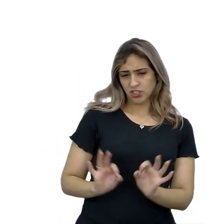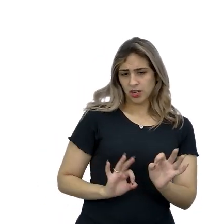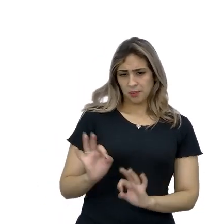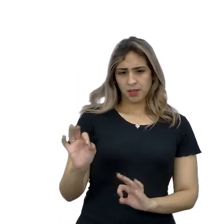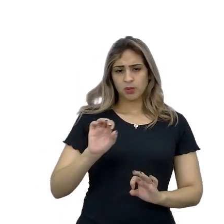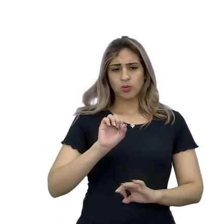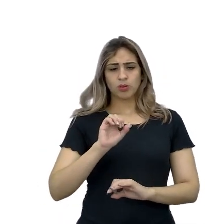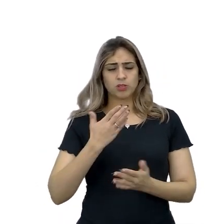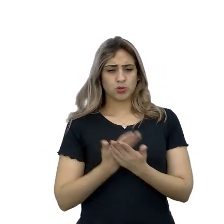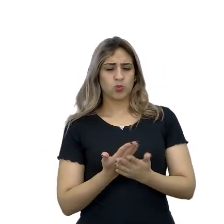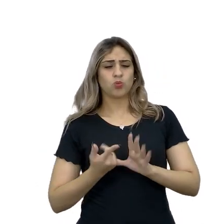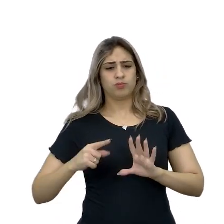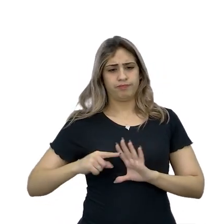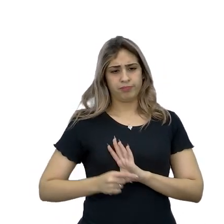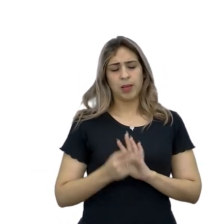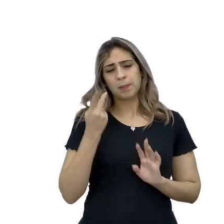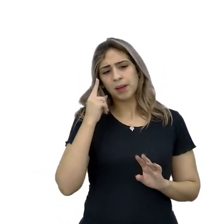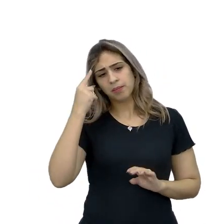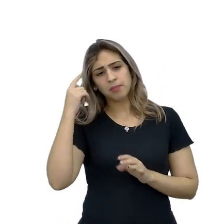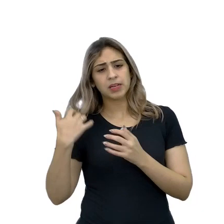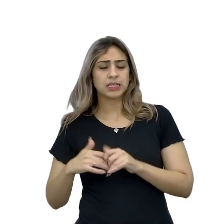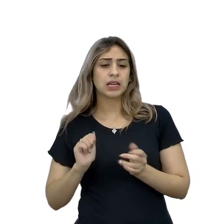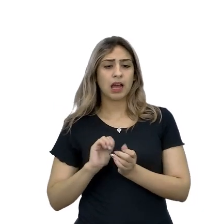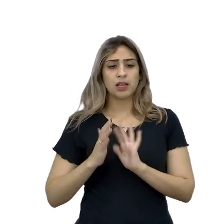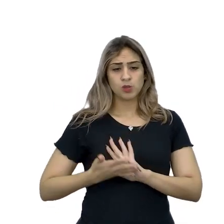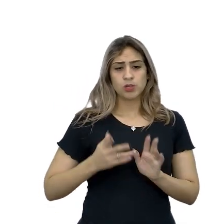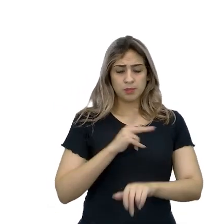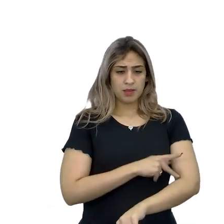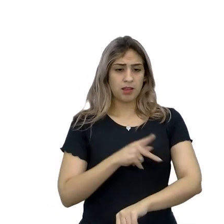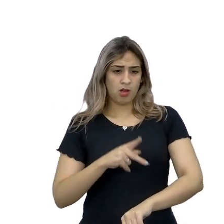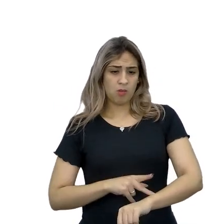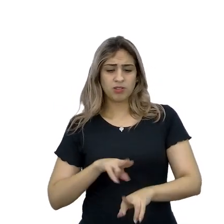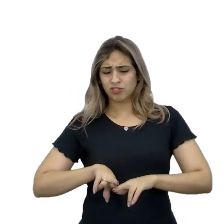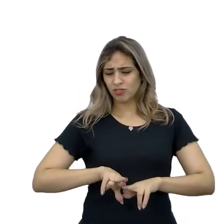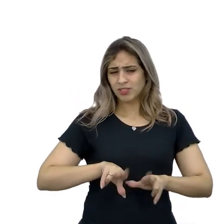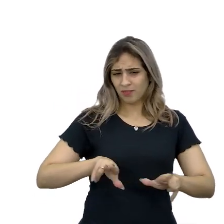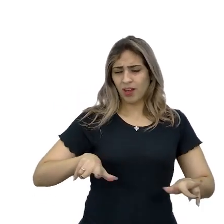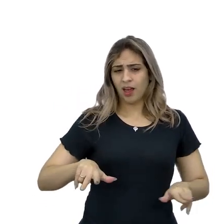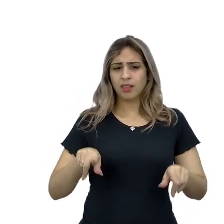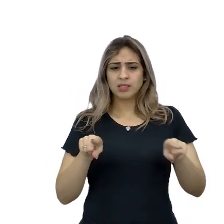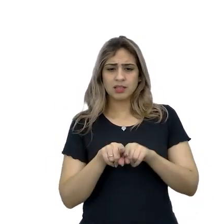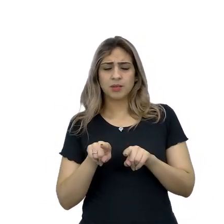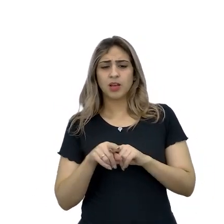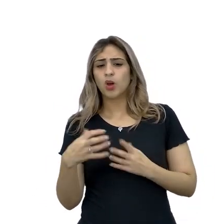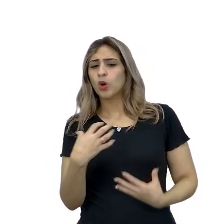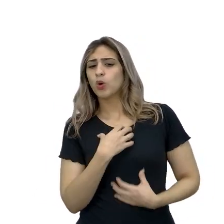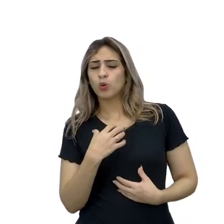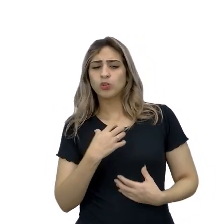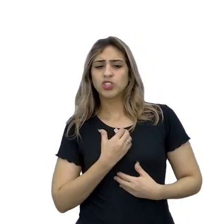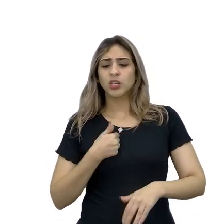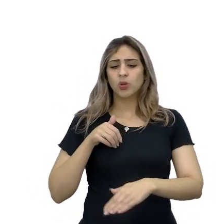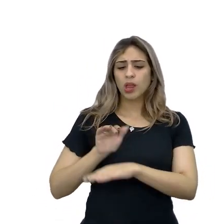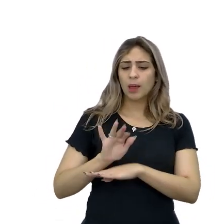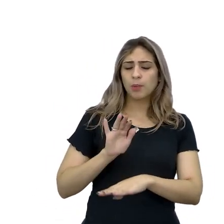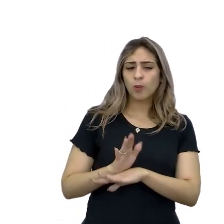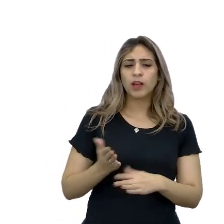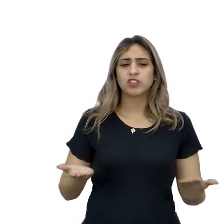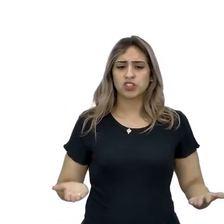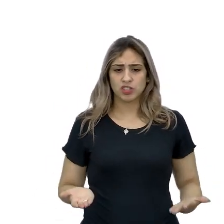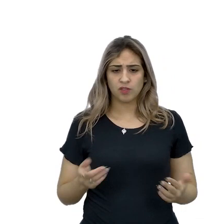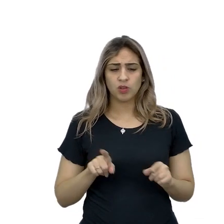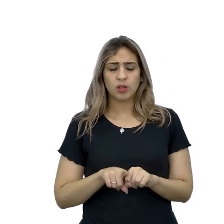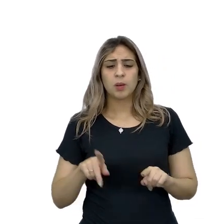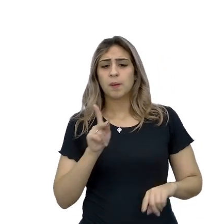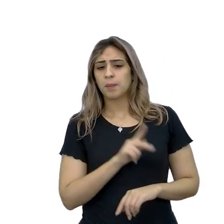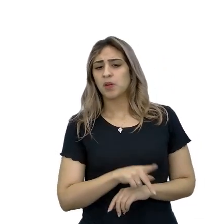da CEI, né, para pensar as ações pedagógicas diversificadas, né, a forma colaborativa, né,